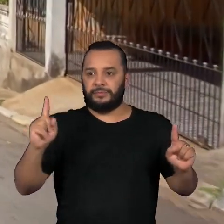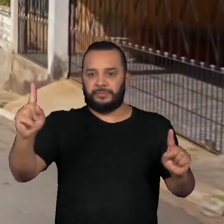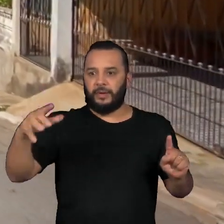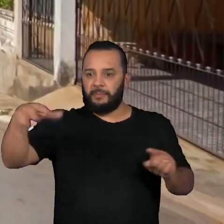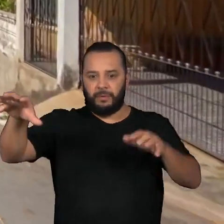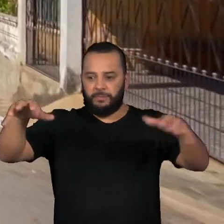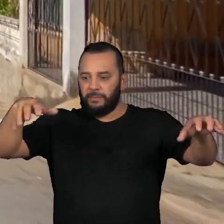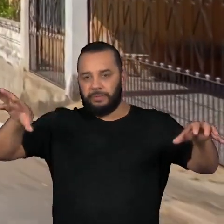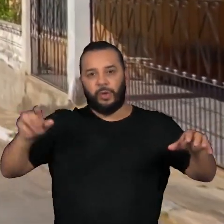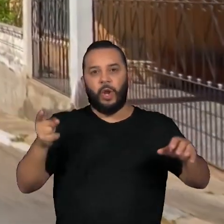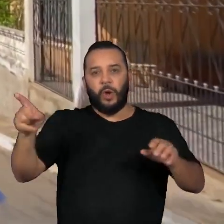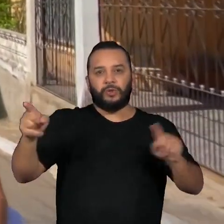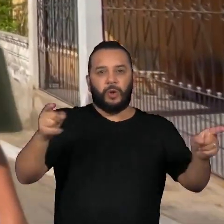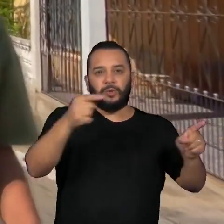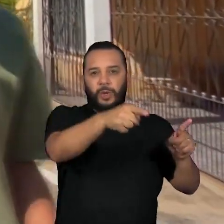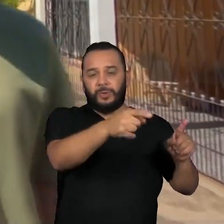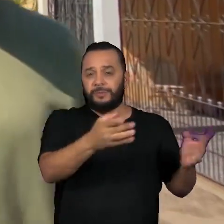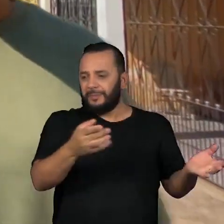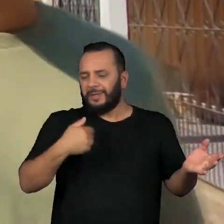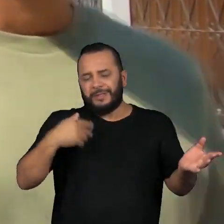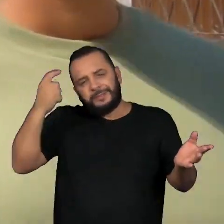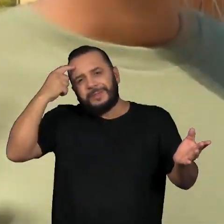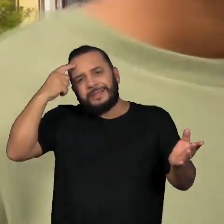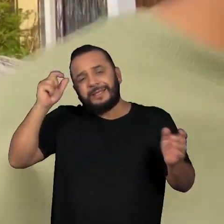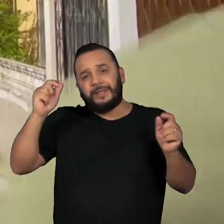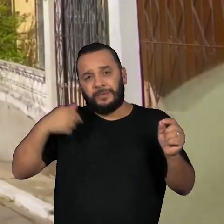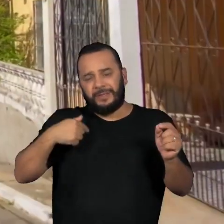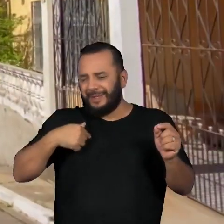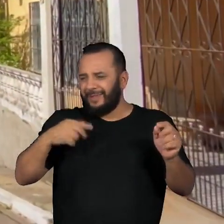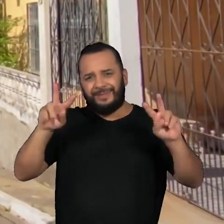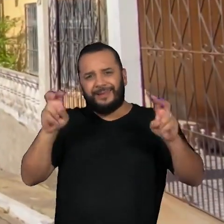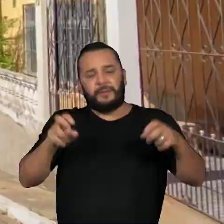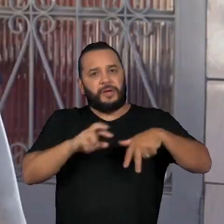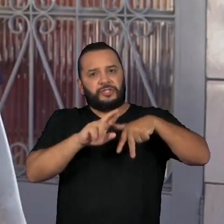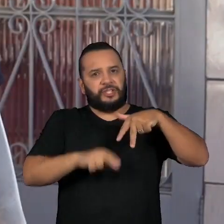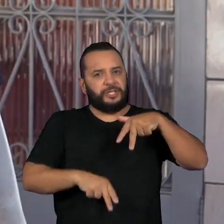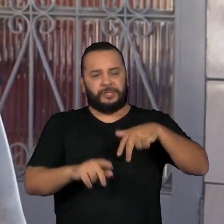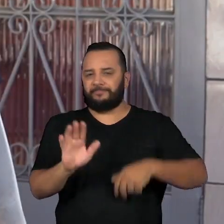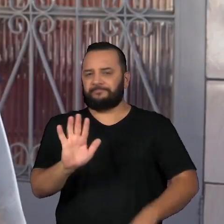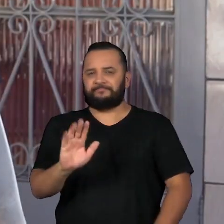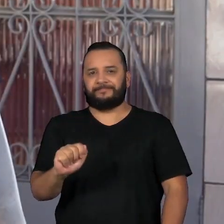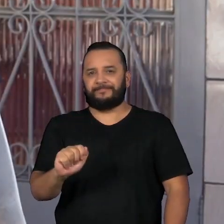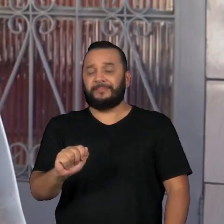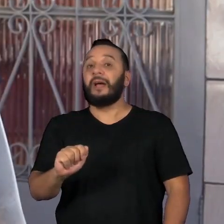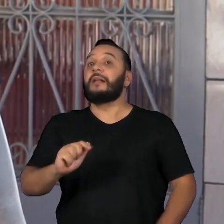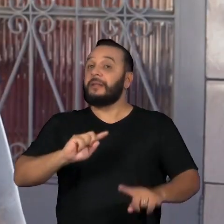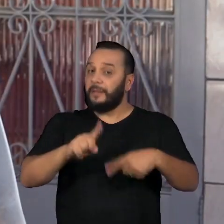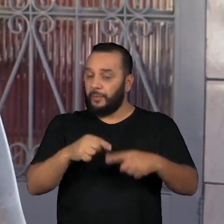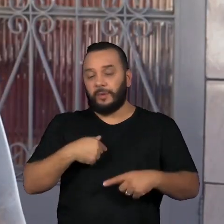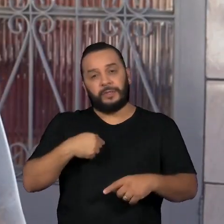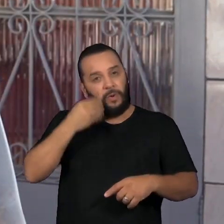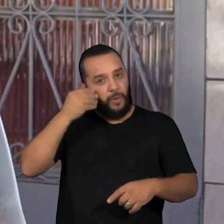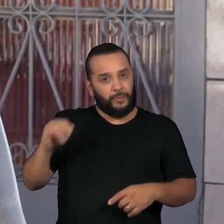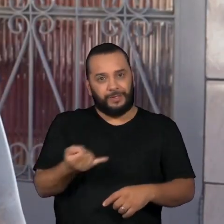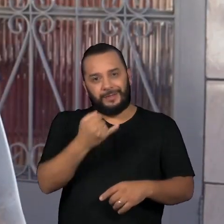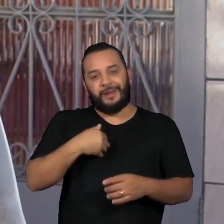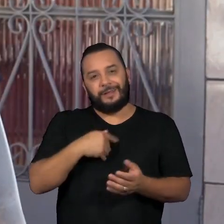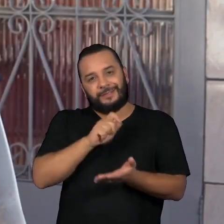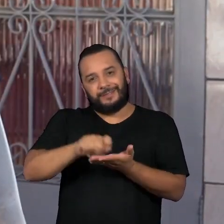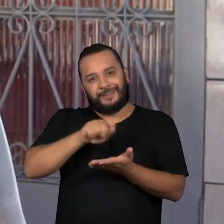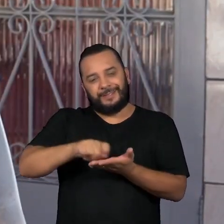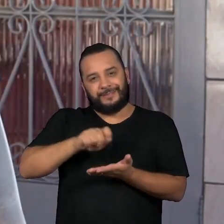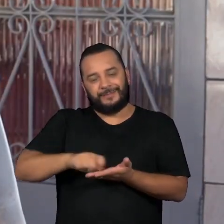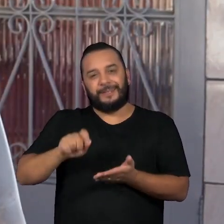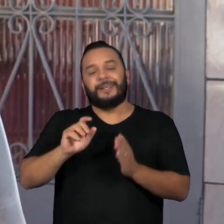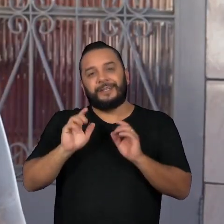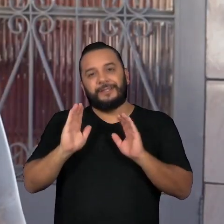sobre seu bairro, mas nunca tinha pensado sobre a perspectiva de gênero. E aí surgiu a oportunidade de a gente escrever um artigo juntas,